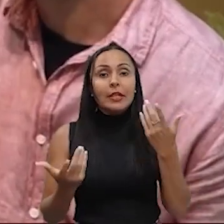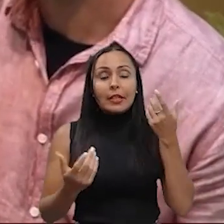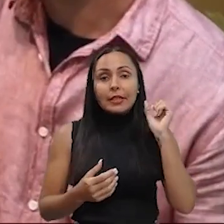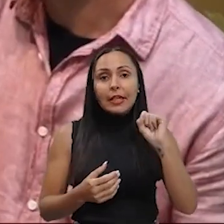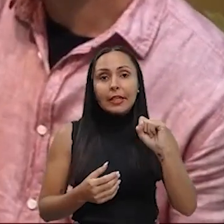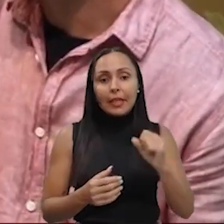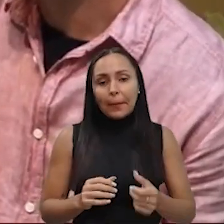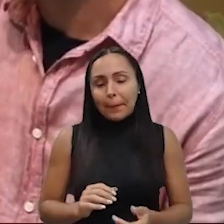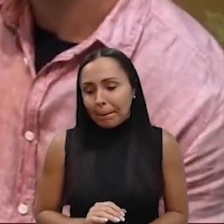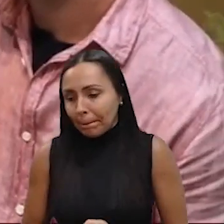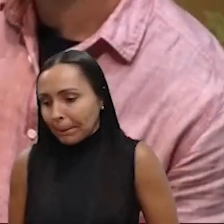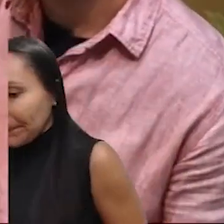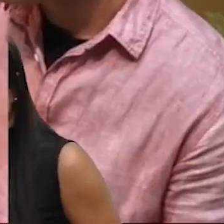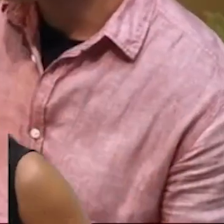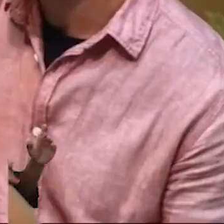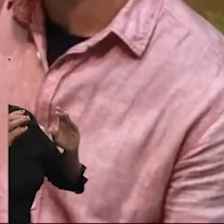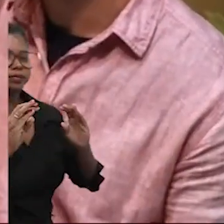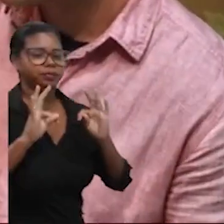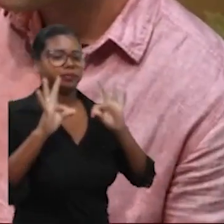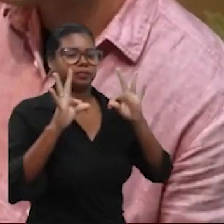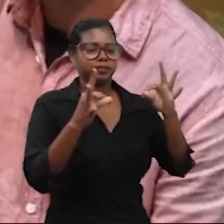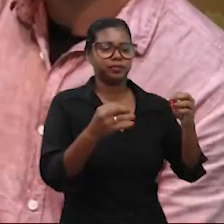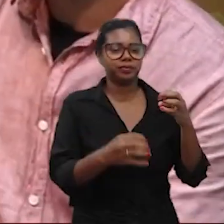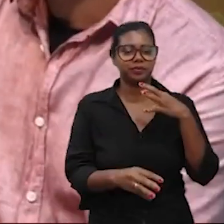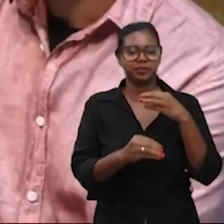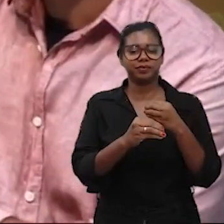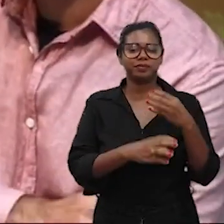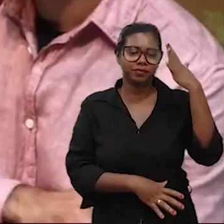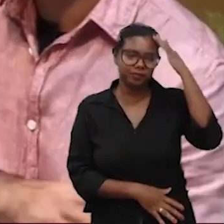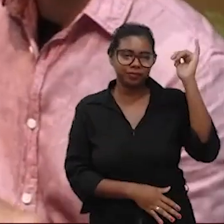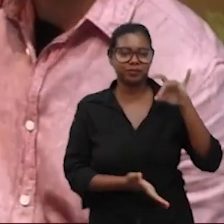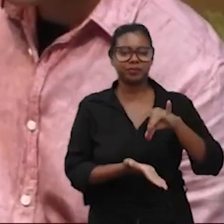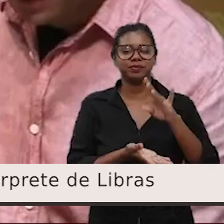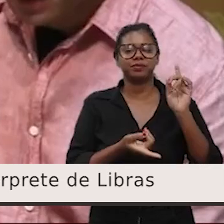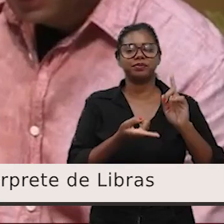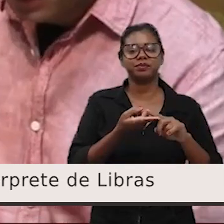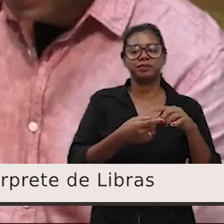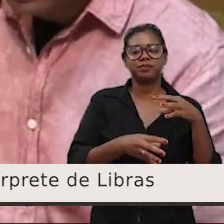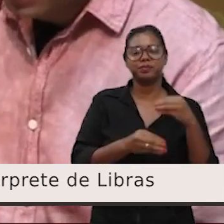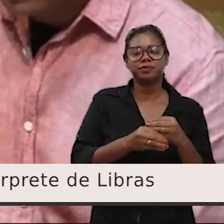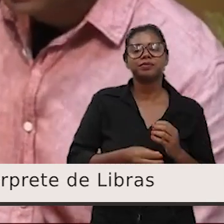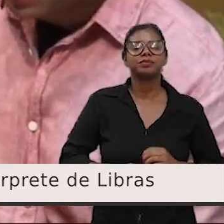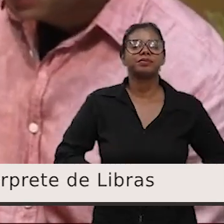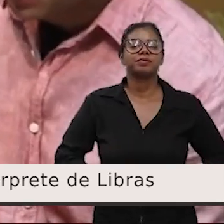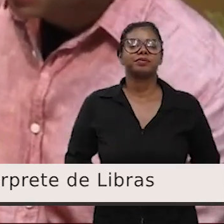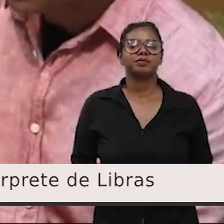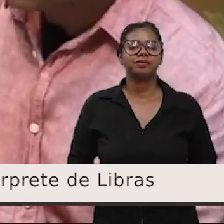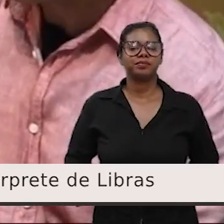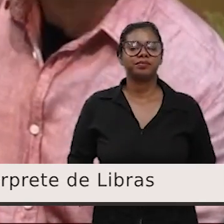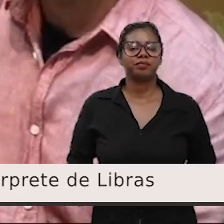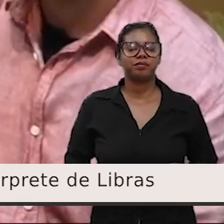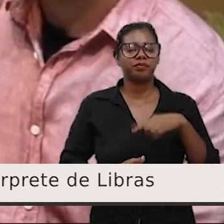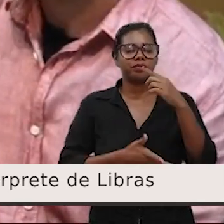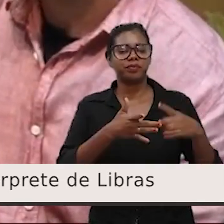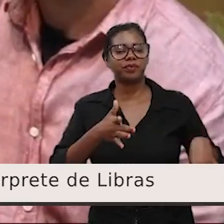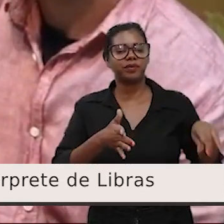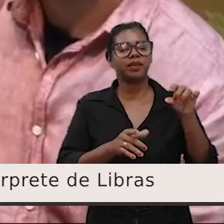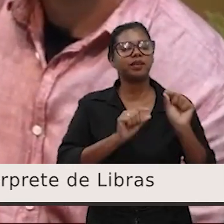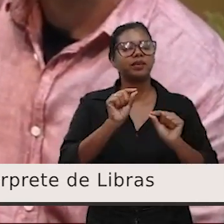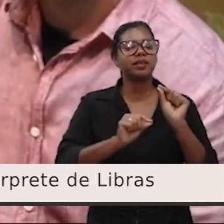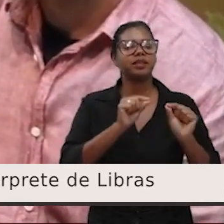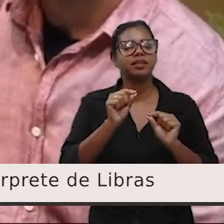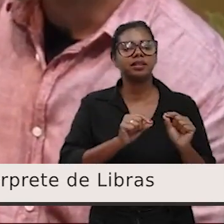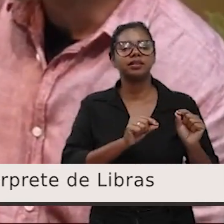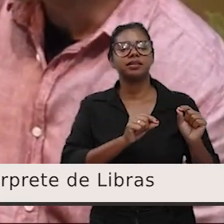recebesse tudo com antecedência, soubesse inclusive o setlist, né, o que é que vai ser cantado